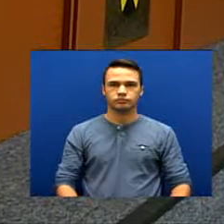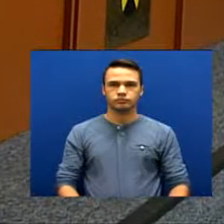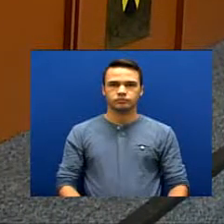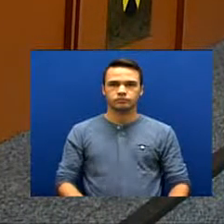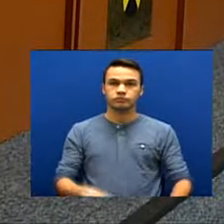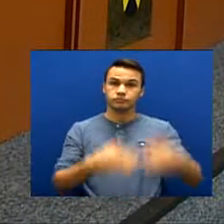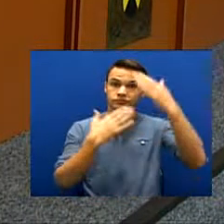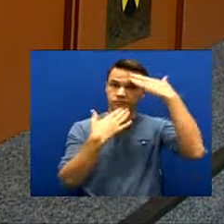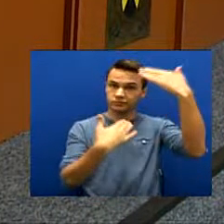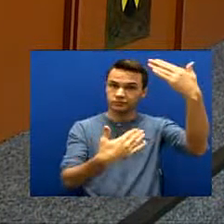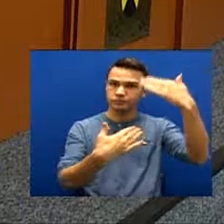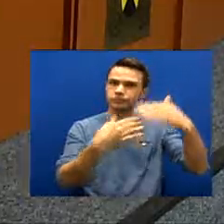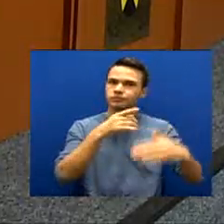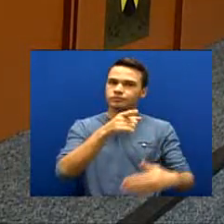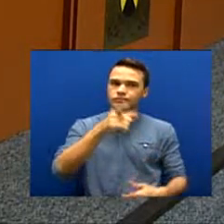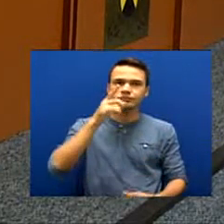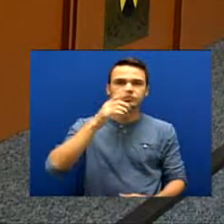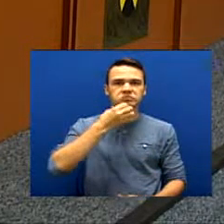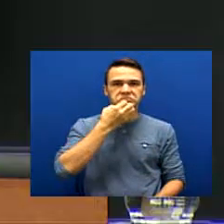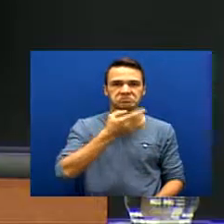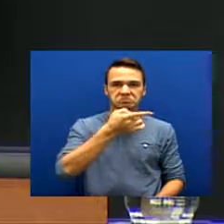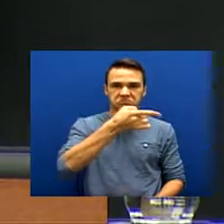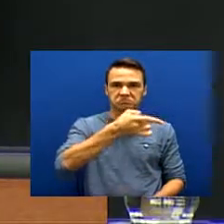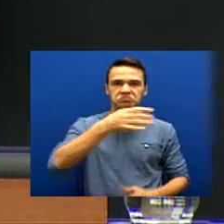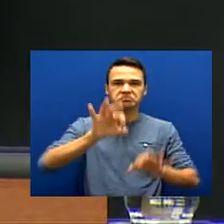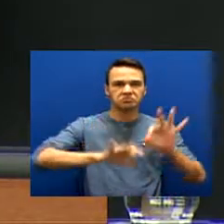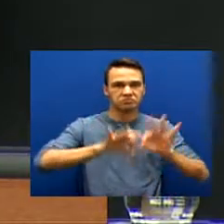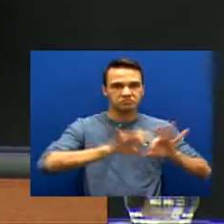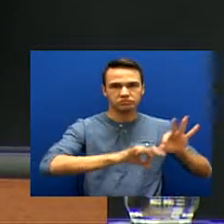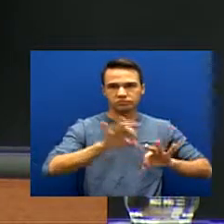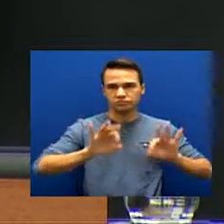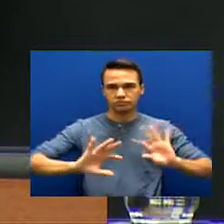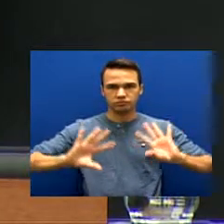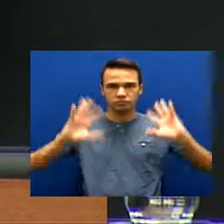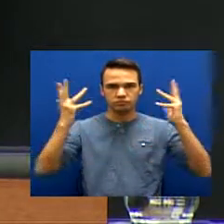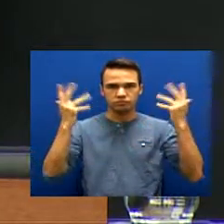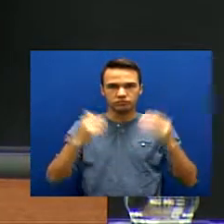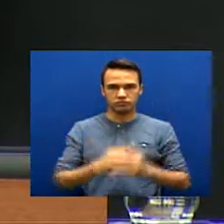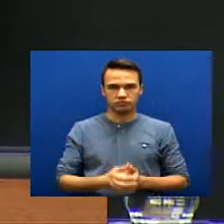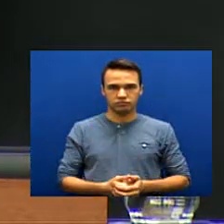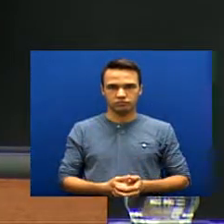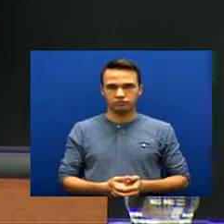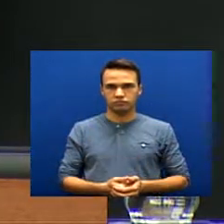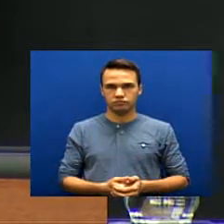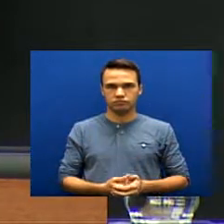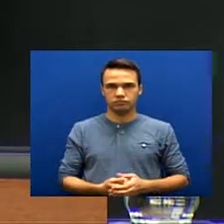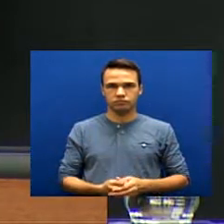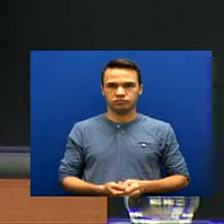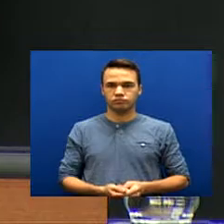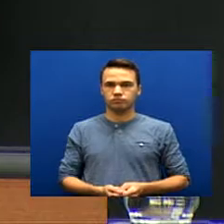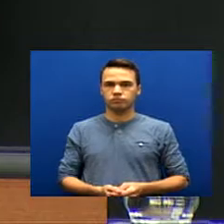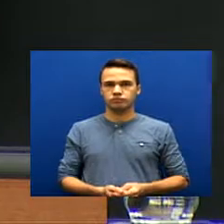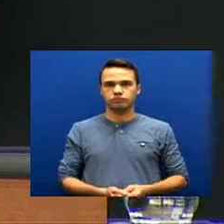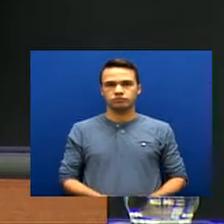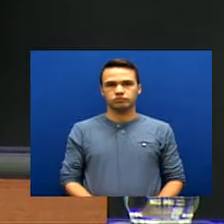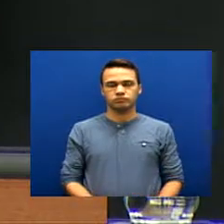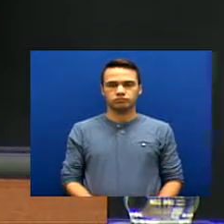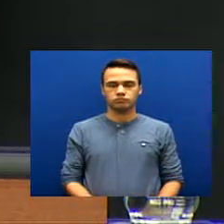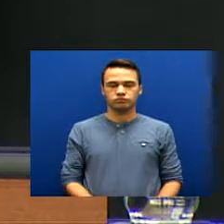das justificativas de ausência, todas com cumprimentos ao presidente desta sessão solene e a todos os homenageados dessa